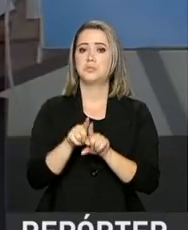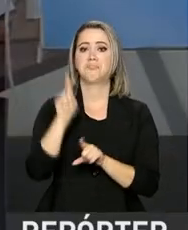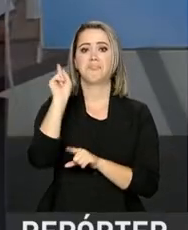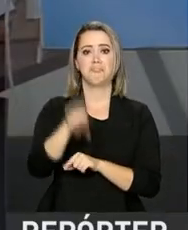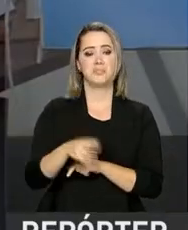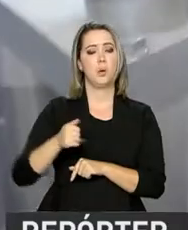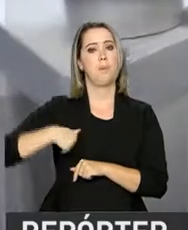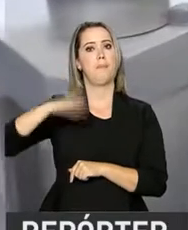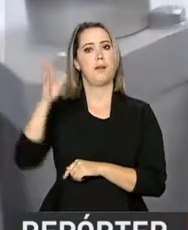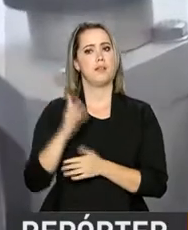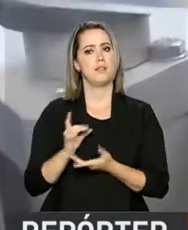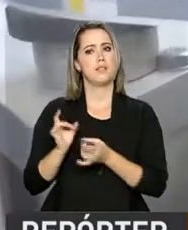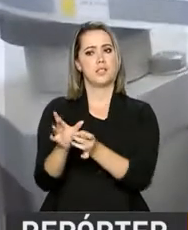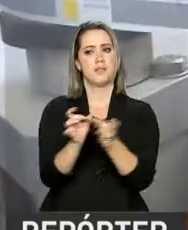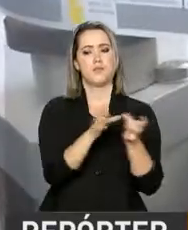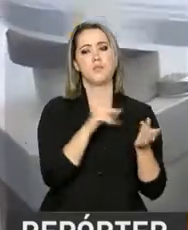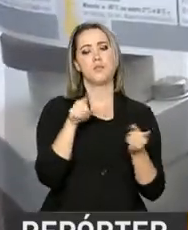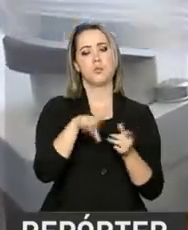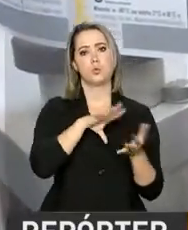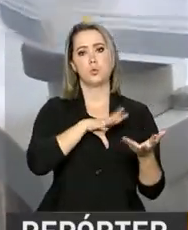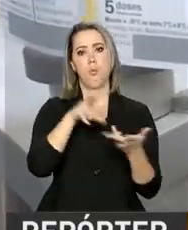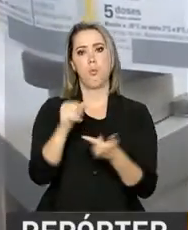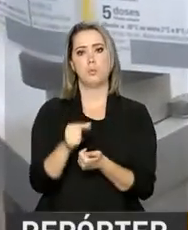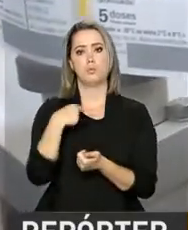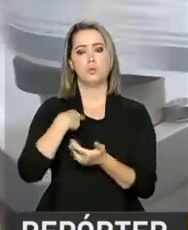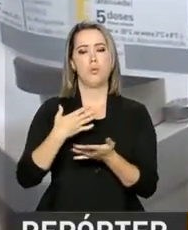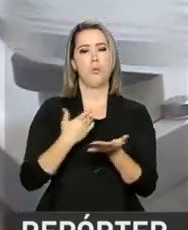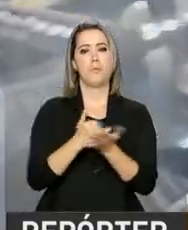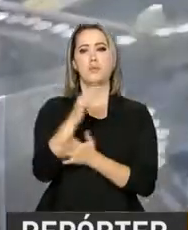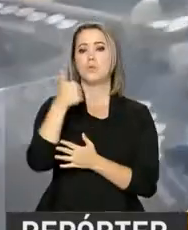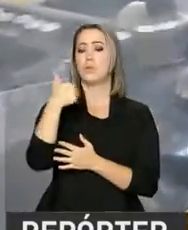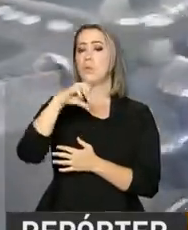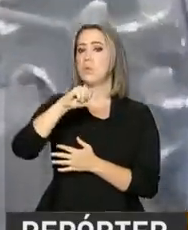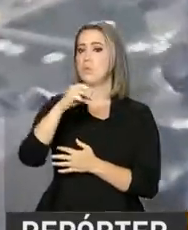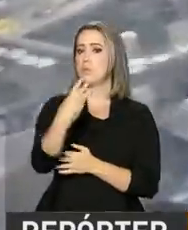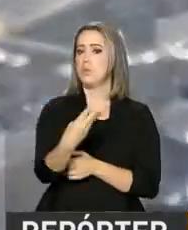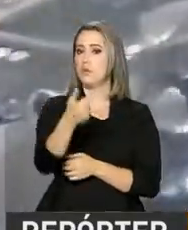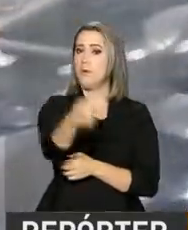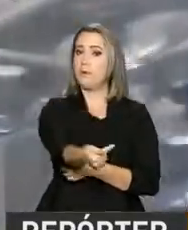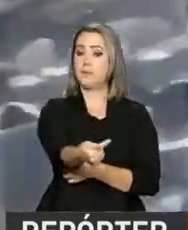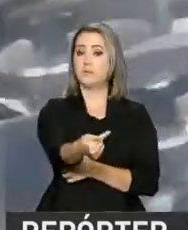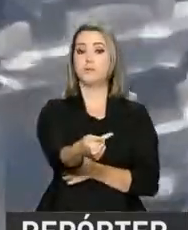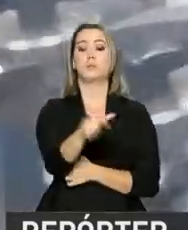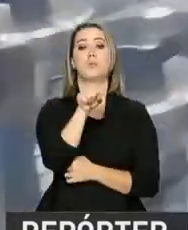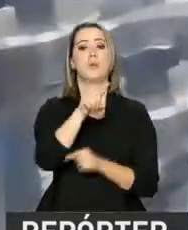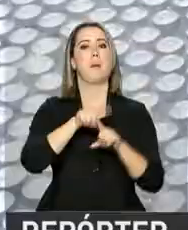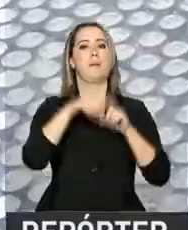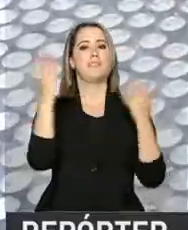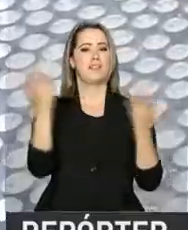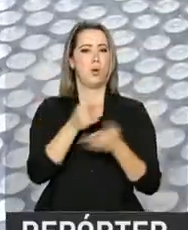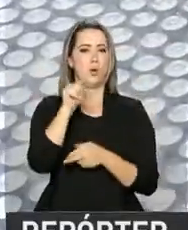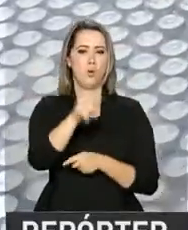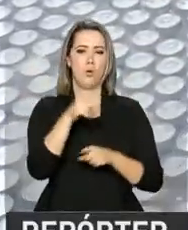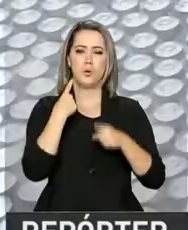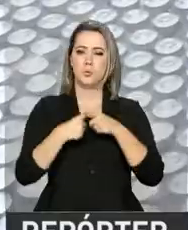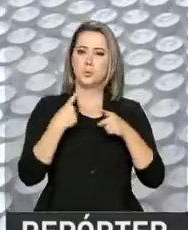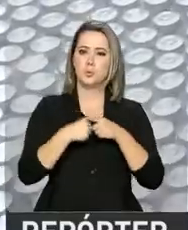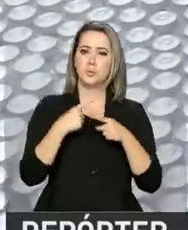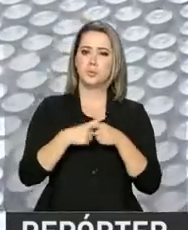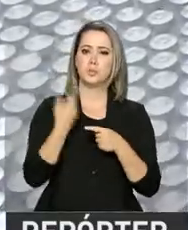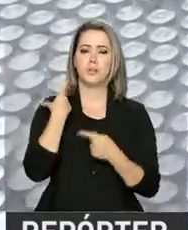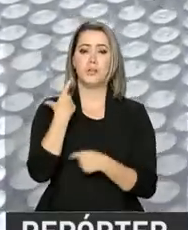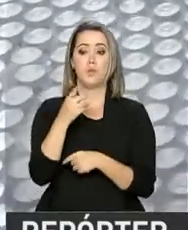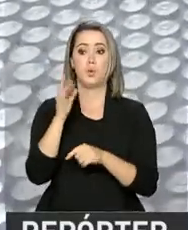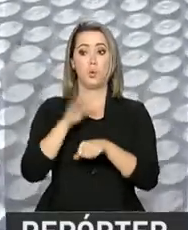mundial da vacina contra a febre amarela desde 1937 mais recentemente por conta do aumento de casos